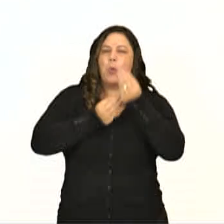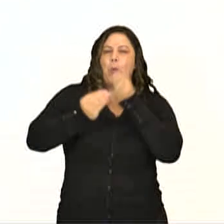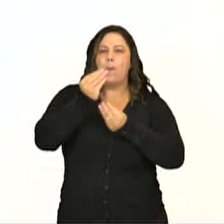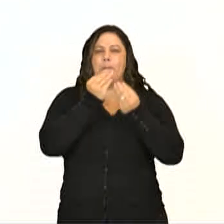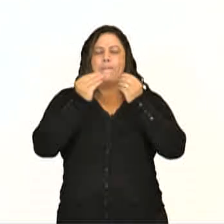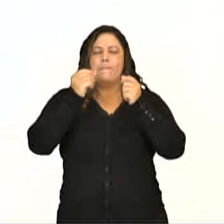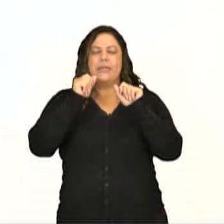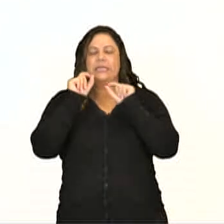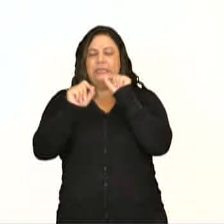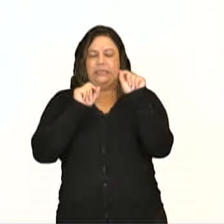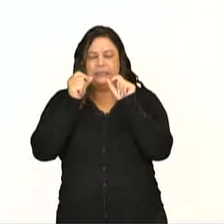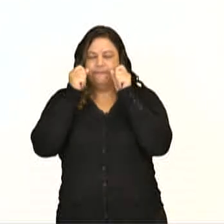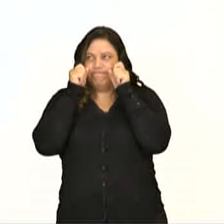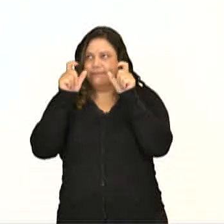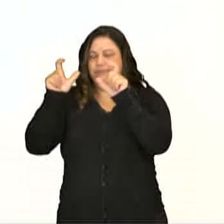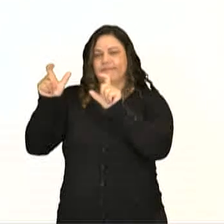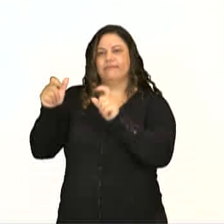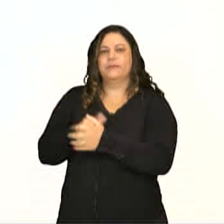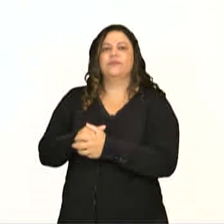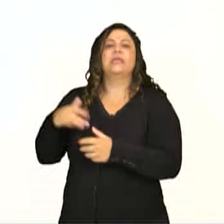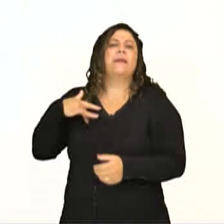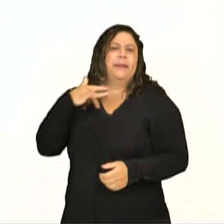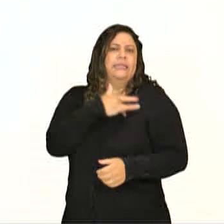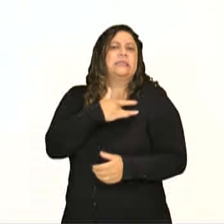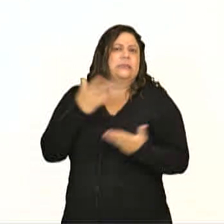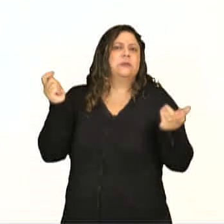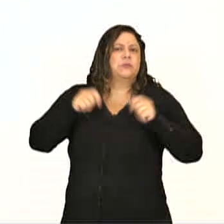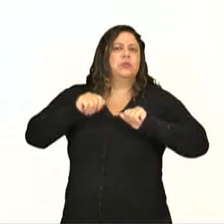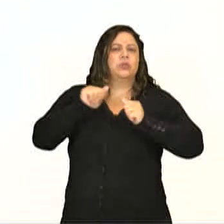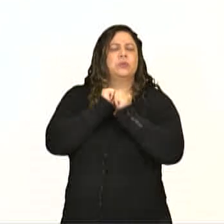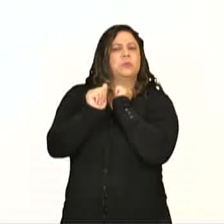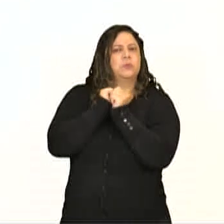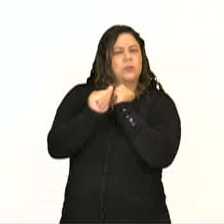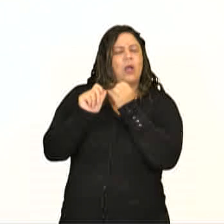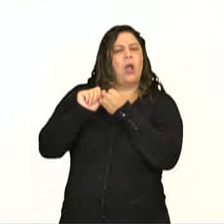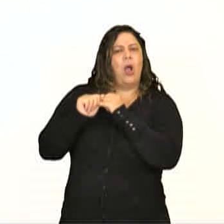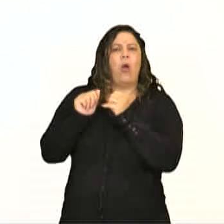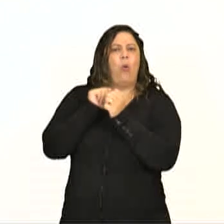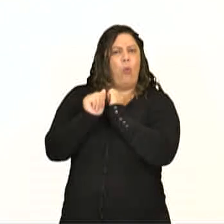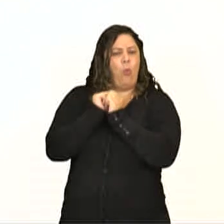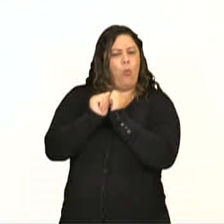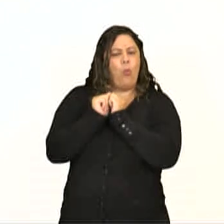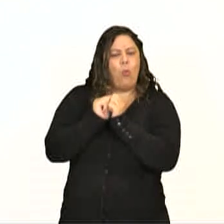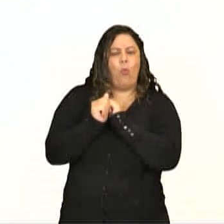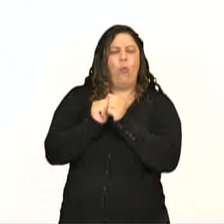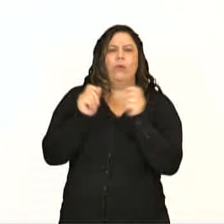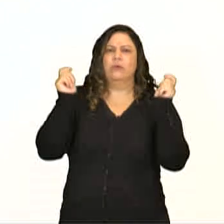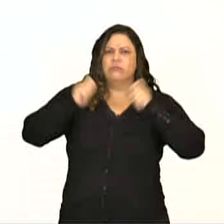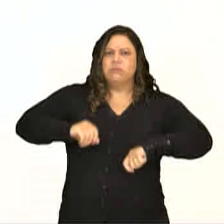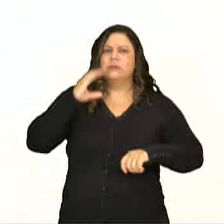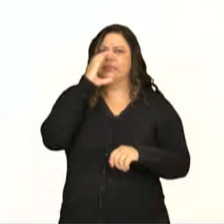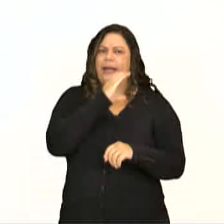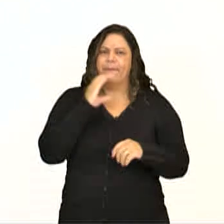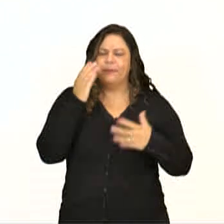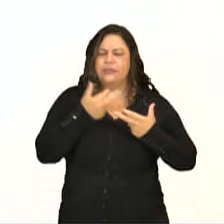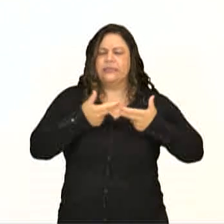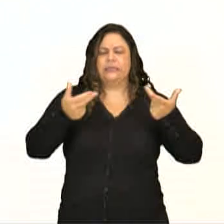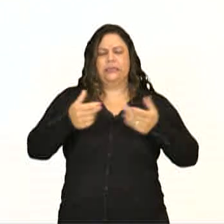vista nutricional, podemos dizer que o arroz é uma fonte importante de carboidratos, fibras,